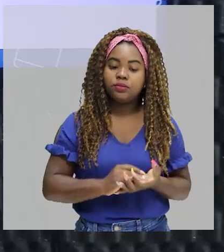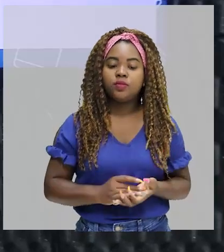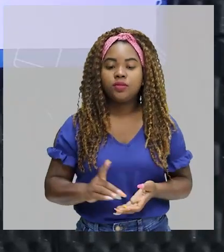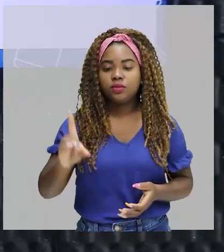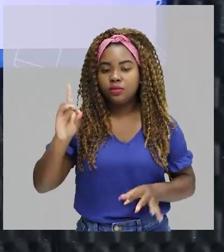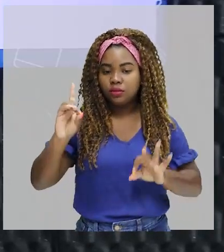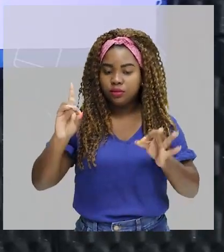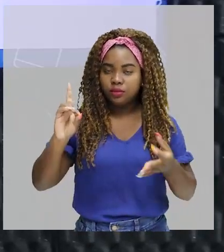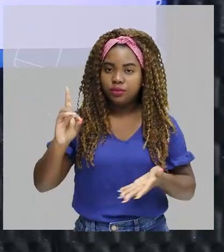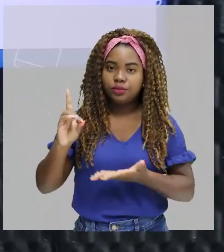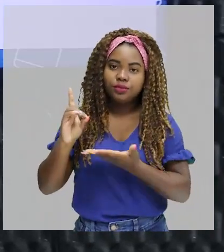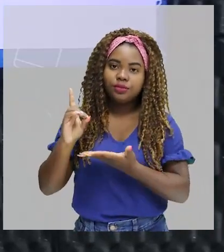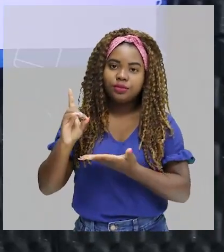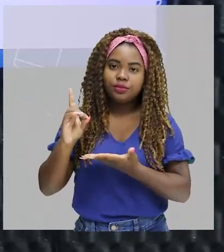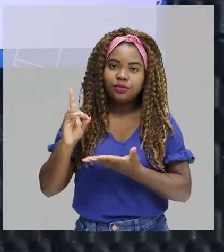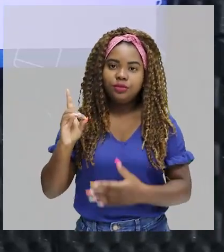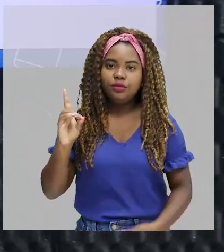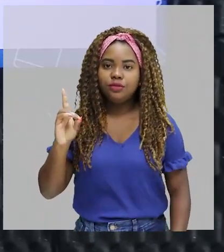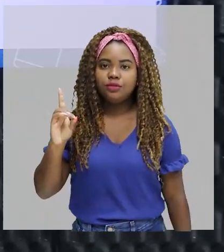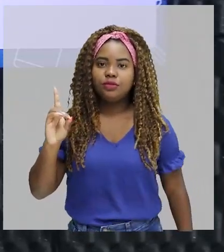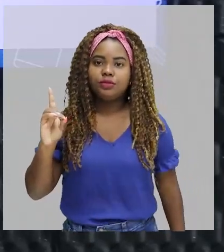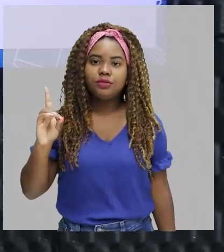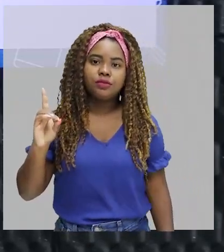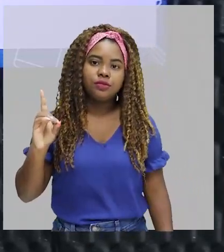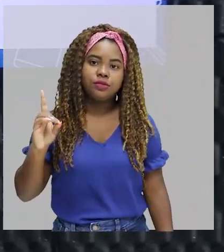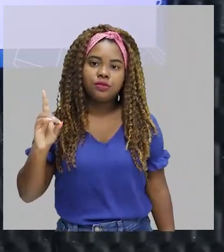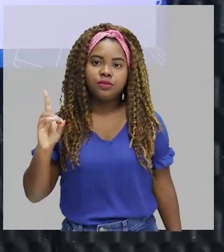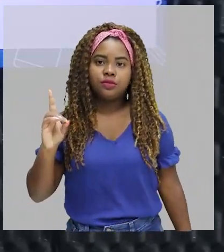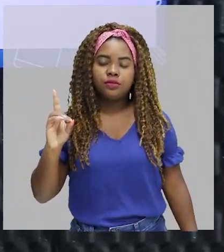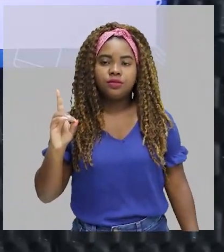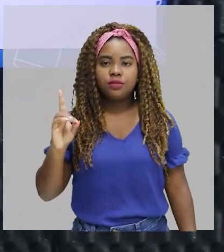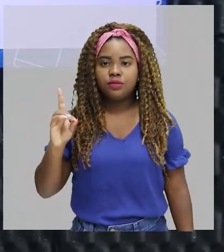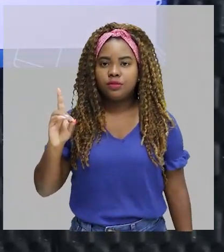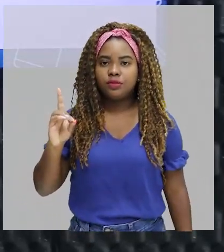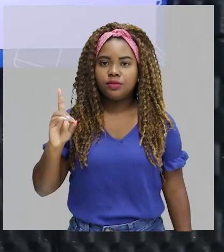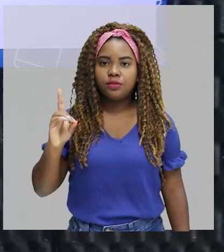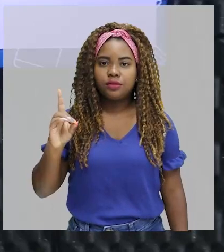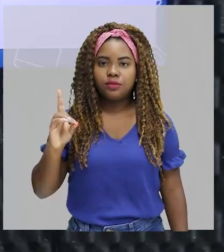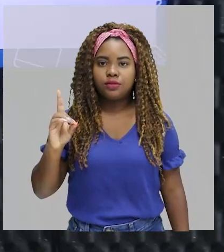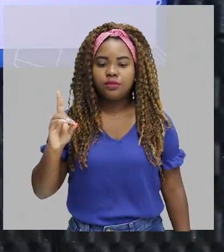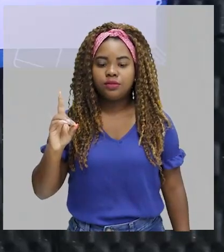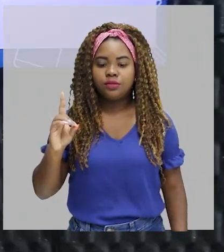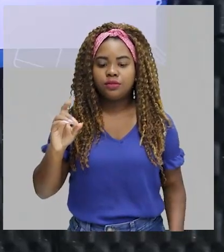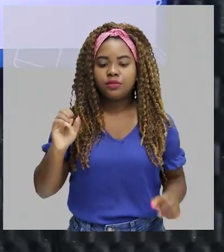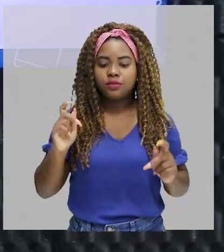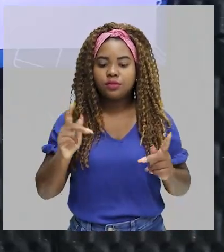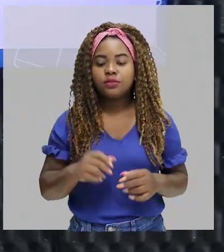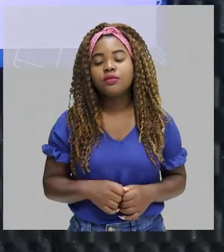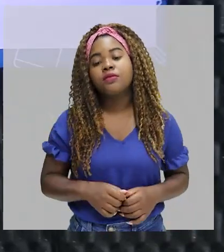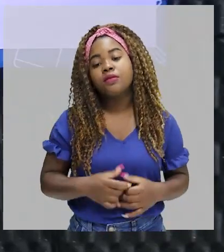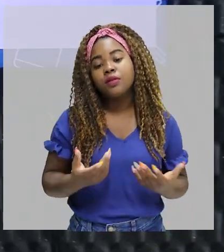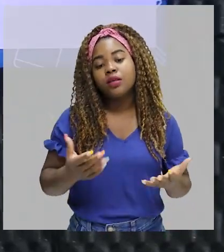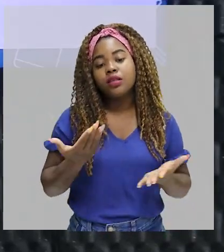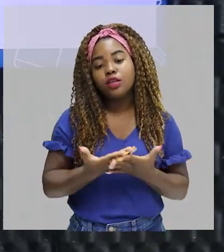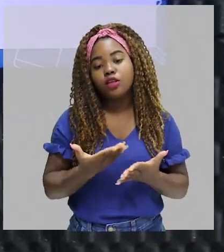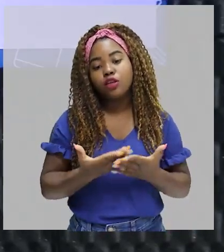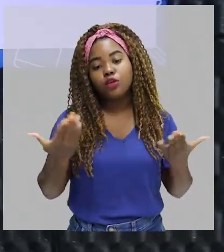bom? Na verdade, actually dá essa ideia de algo de fato, certo? Pessoal, então nessa